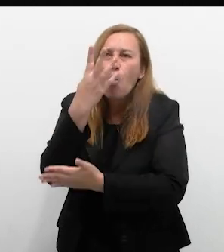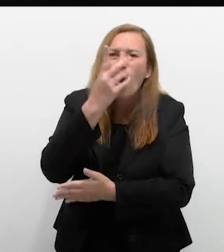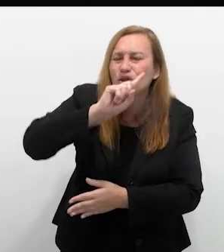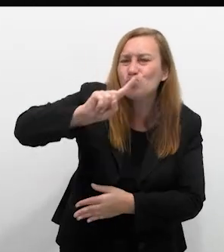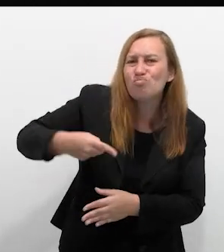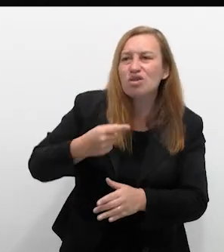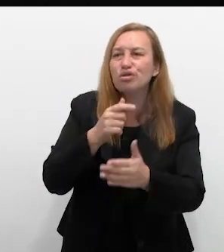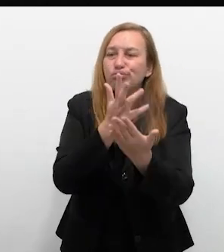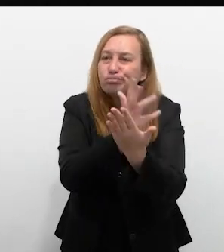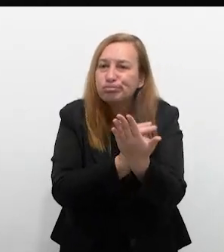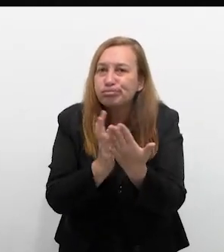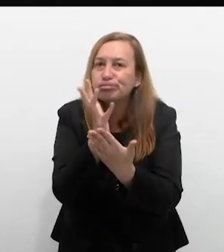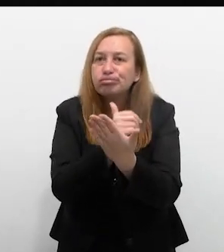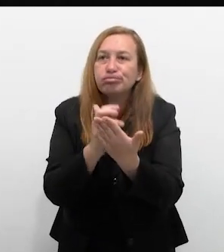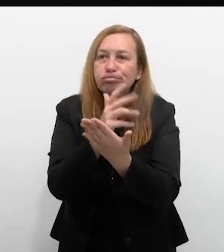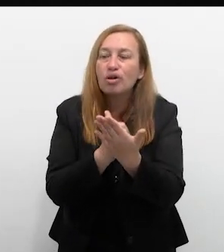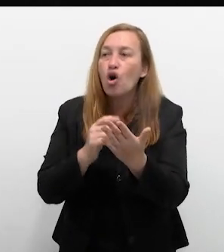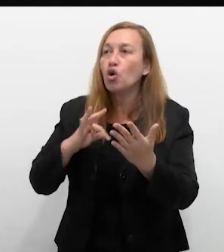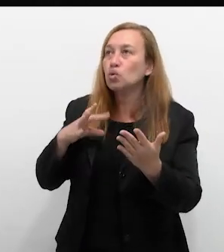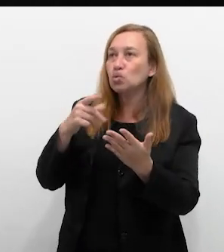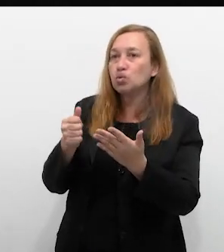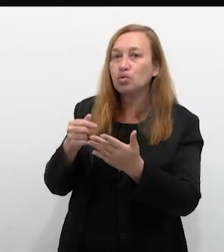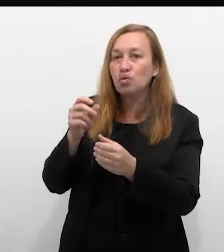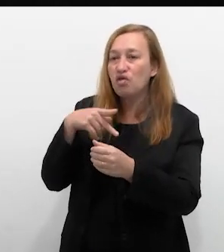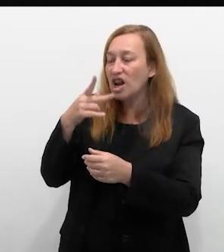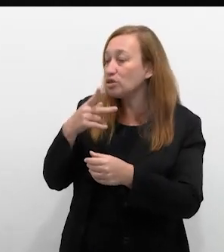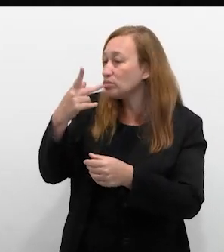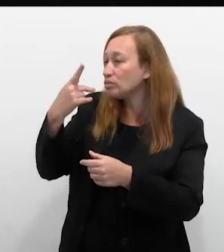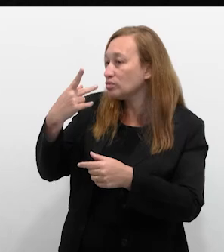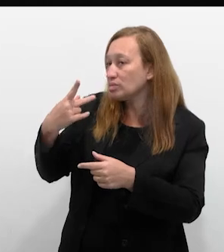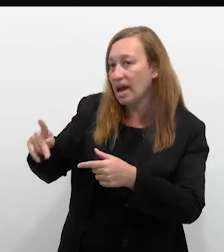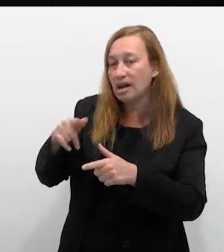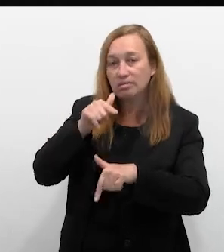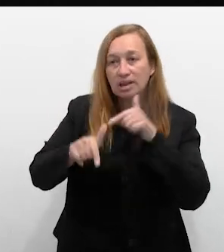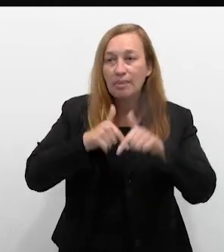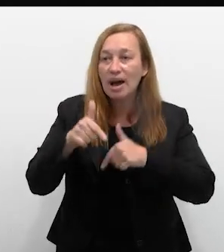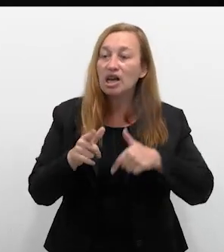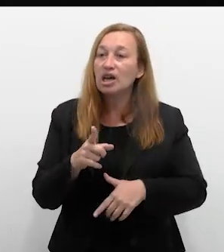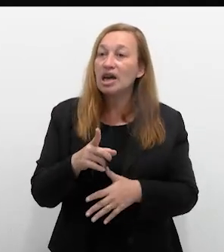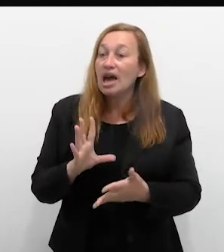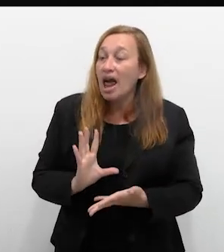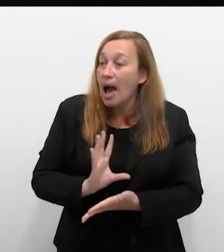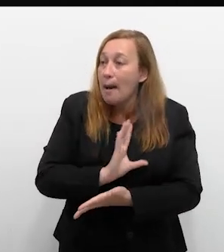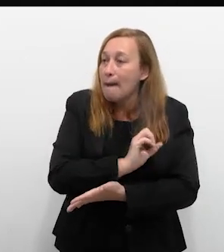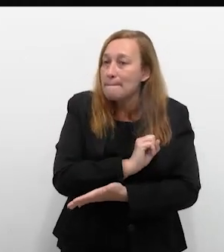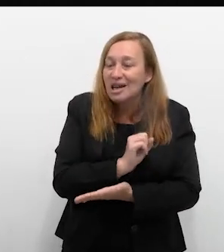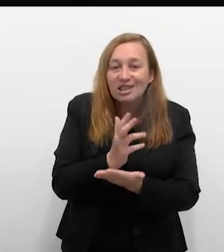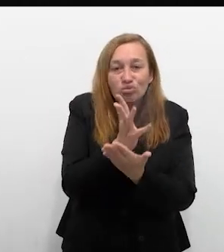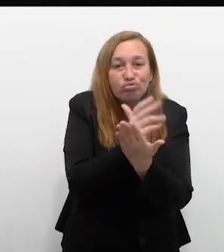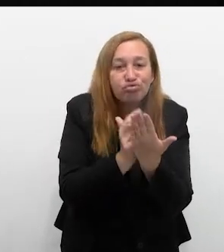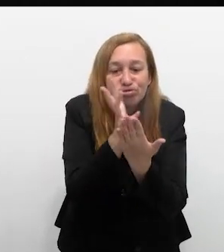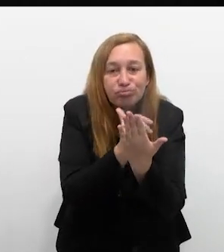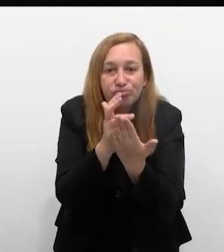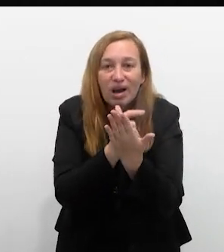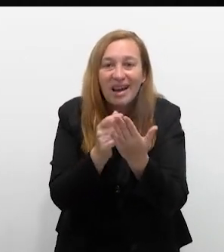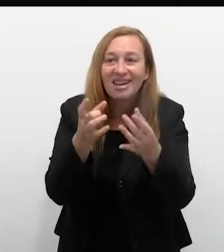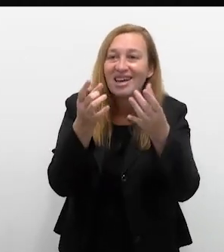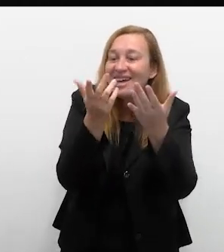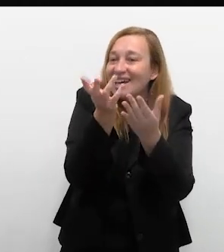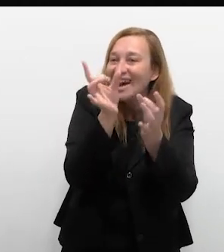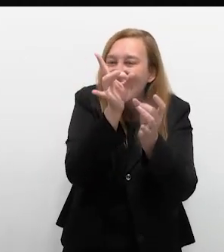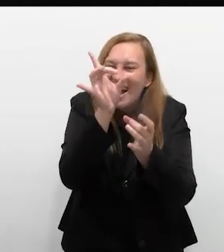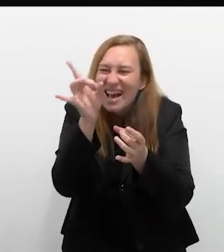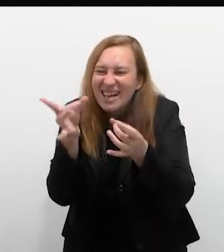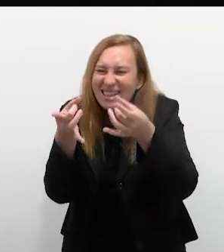carreira dela, tem tudo que você possa imaginar sobre o trabalho dela, e ela era, né, como nós, apaixonada por desenho, então ela